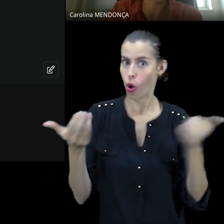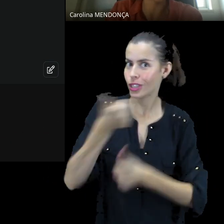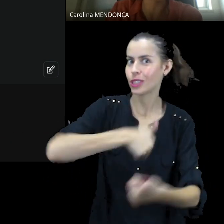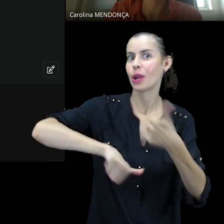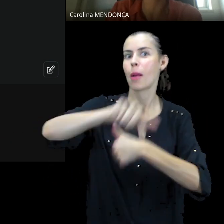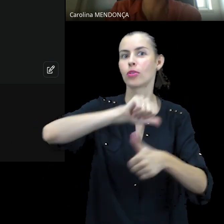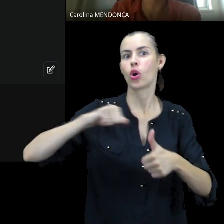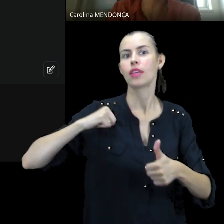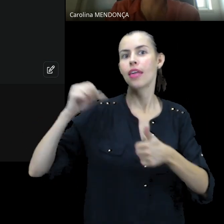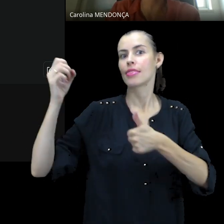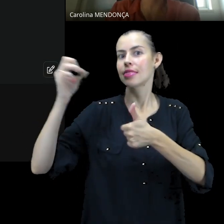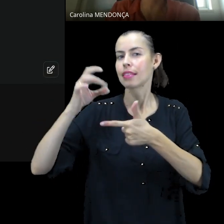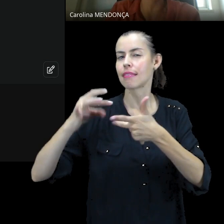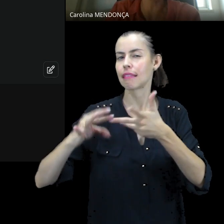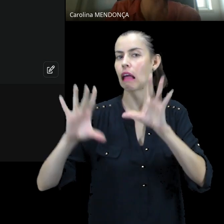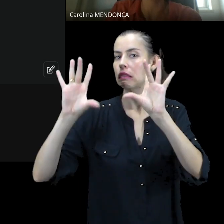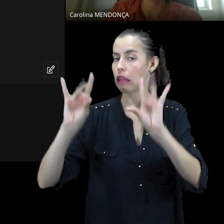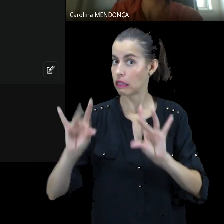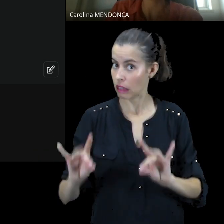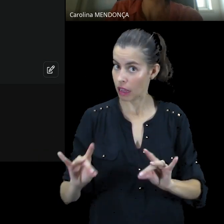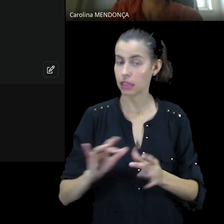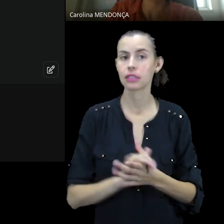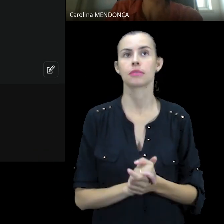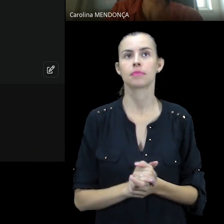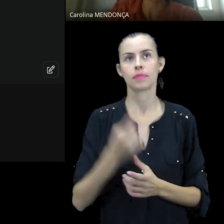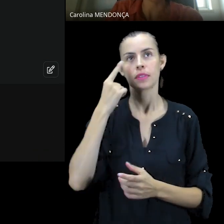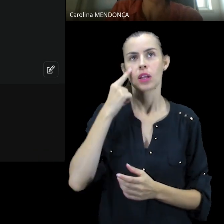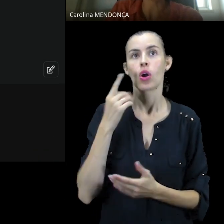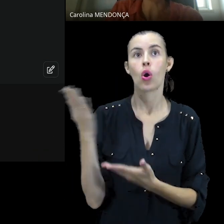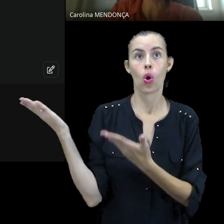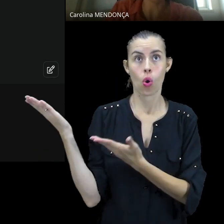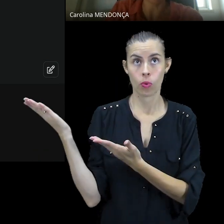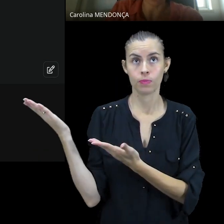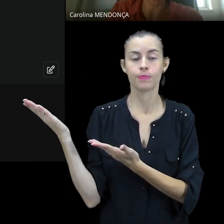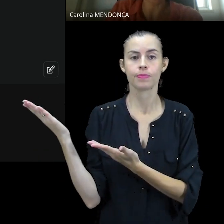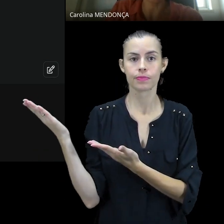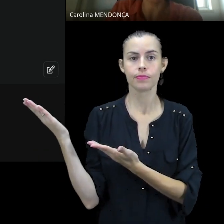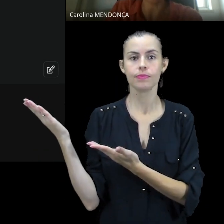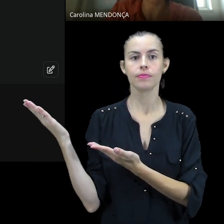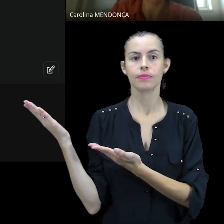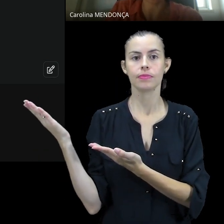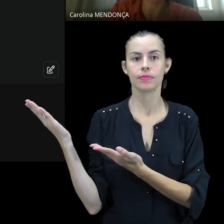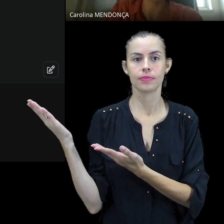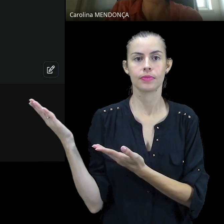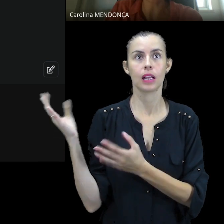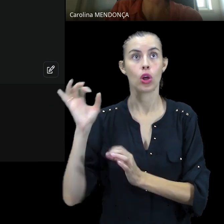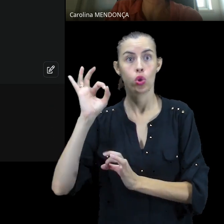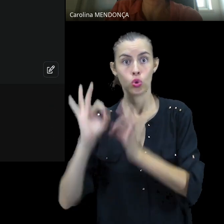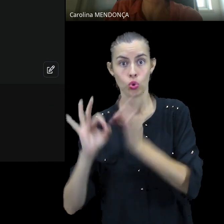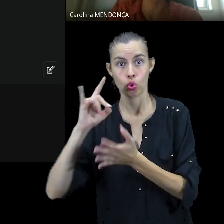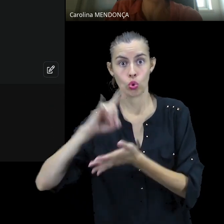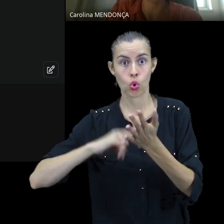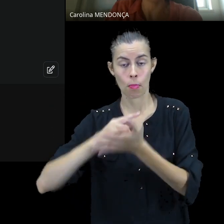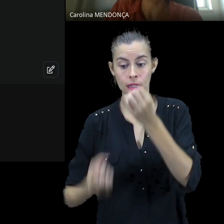diferentes das diretrizes que a gente tem hoje para os cursos, né. Então, está presente também, isso aqui está presente no